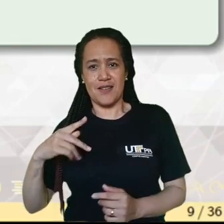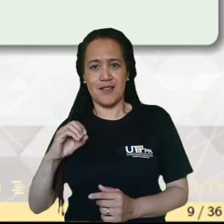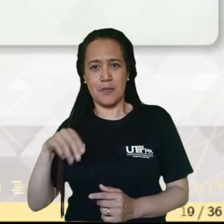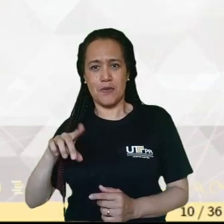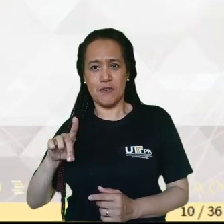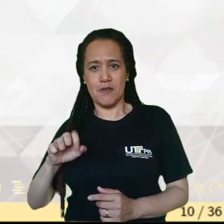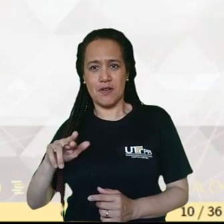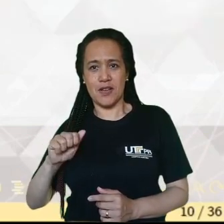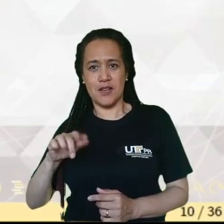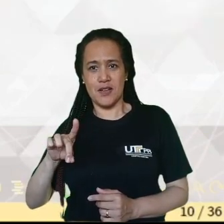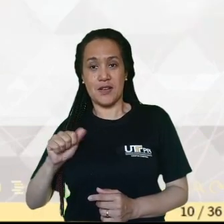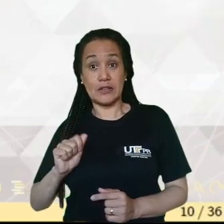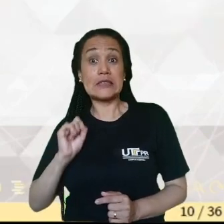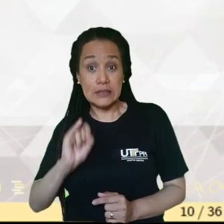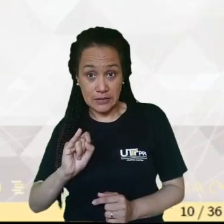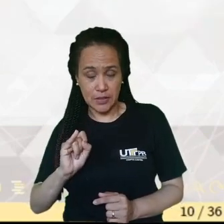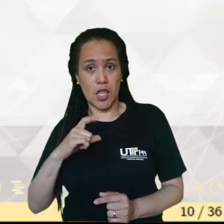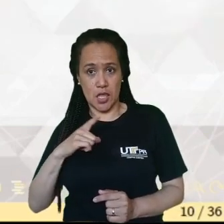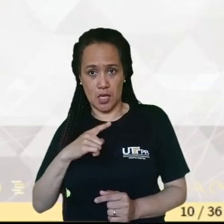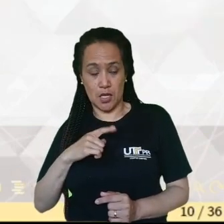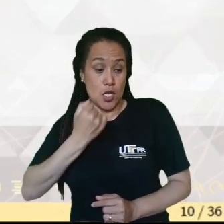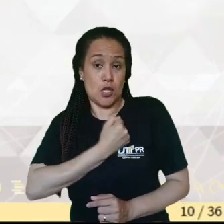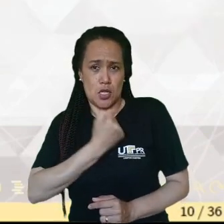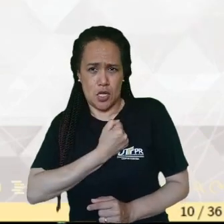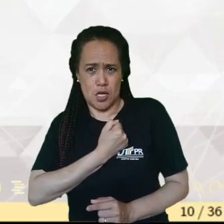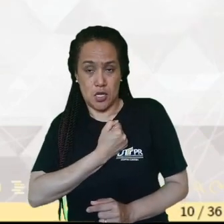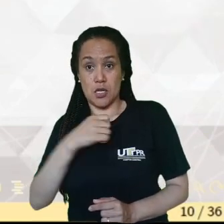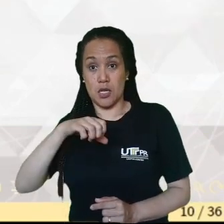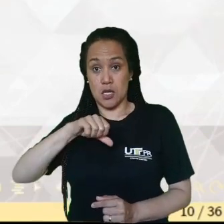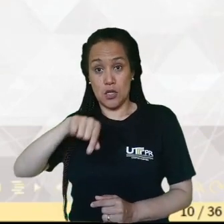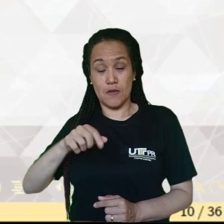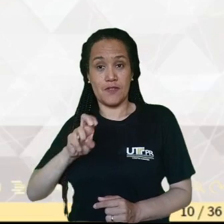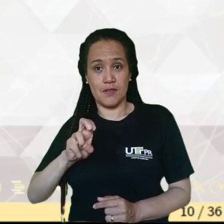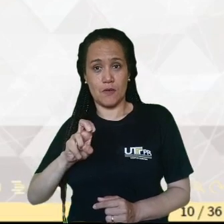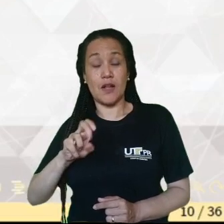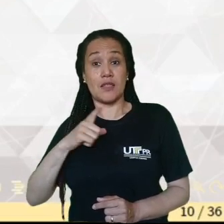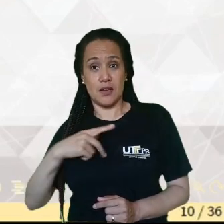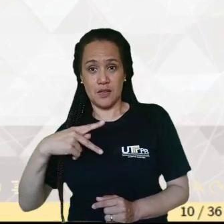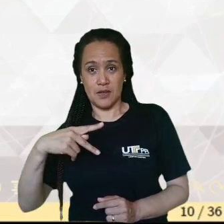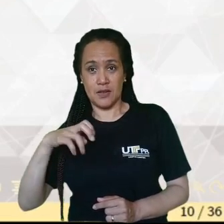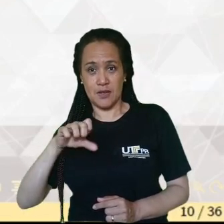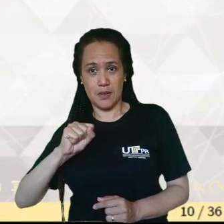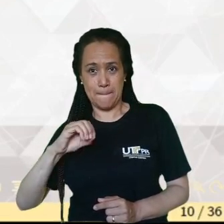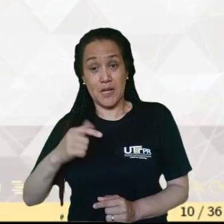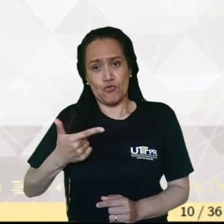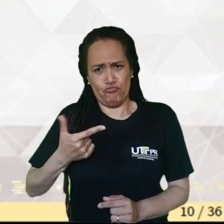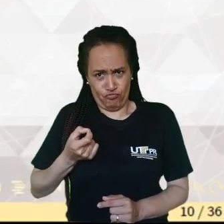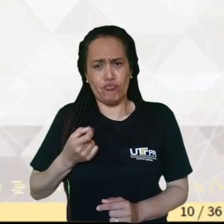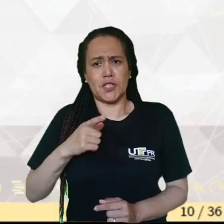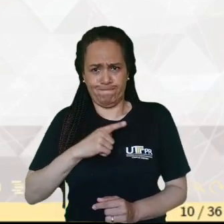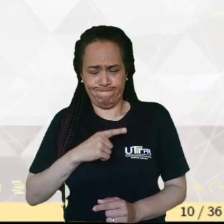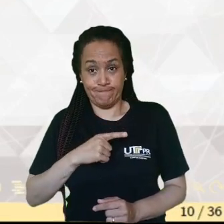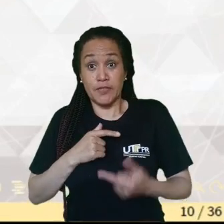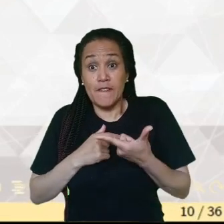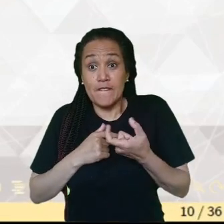nós temos a média ponderada para a realização dessas provas, que foram 9,5 que ele retirou na nota. A prova